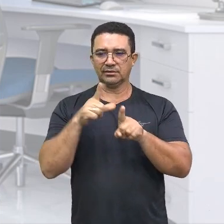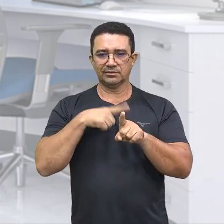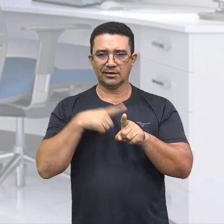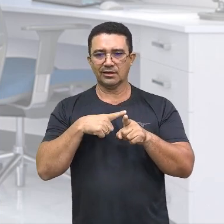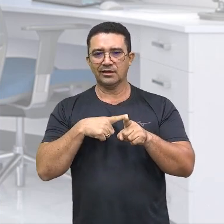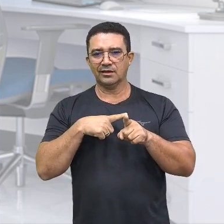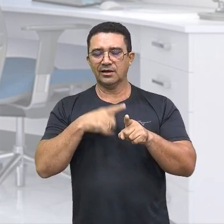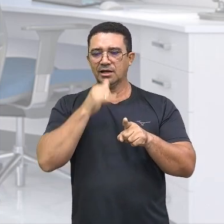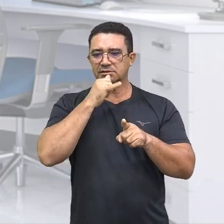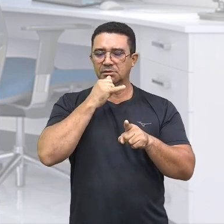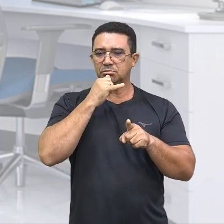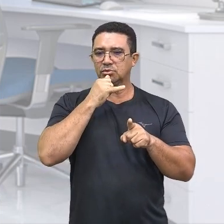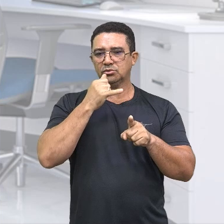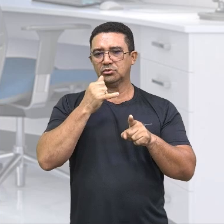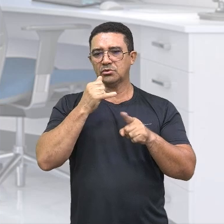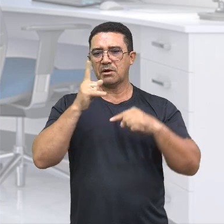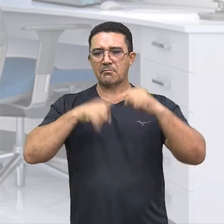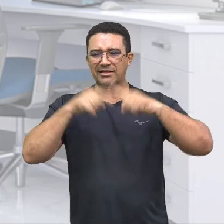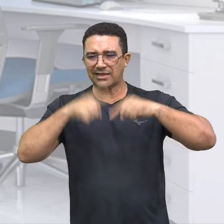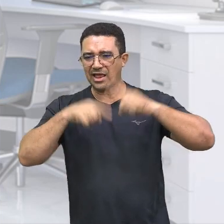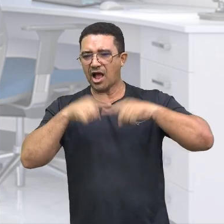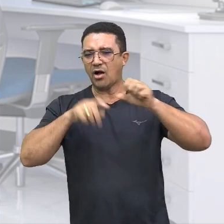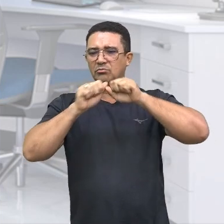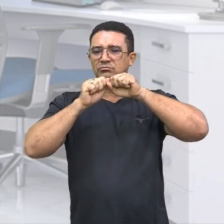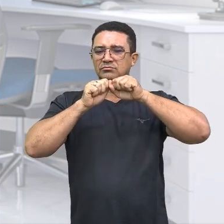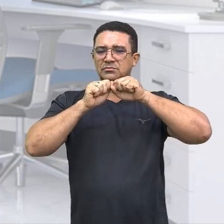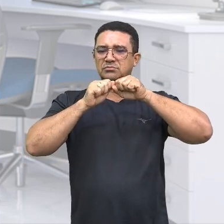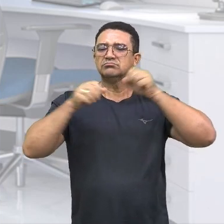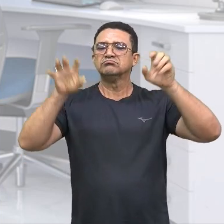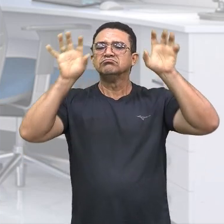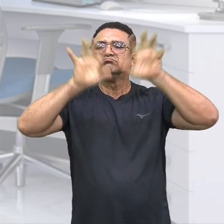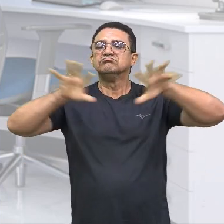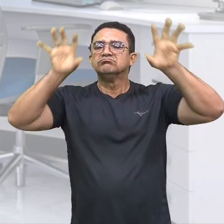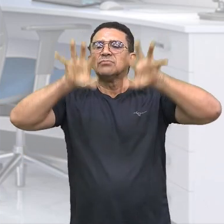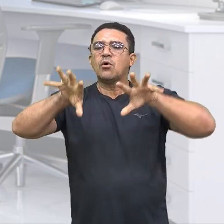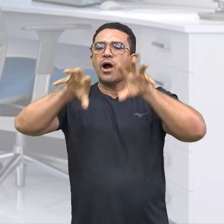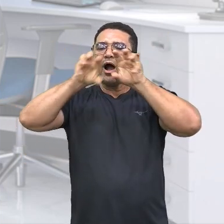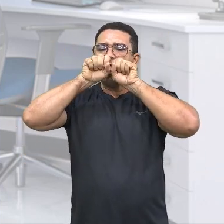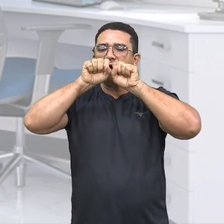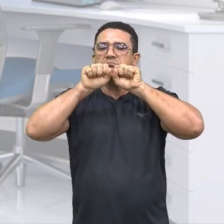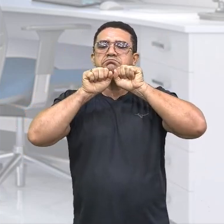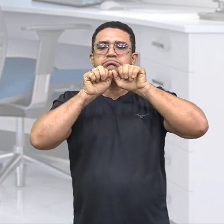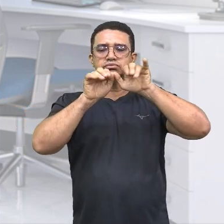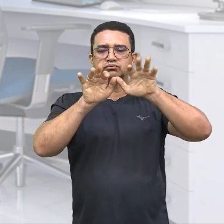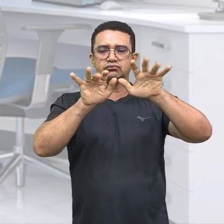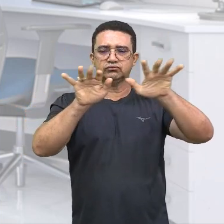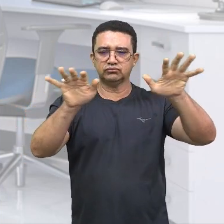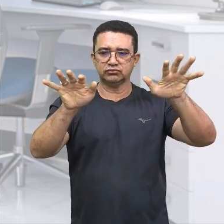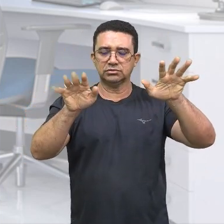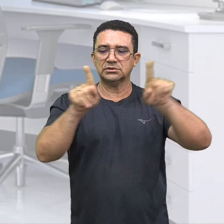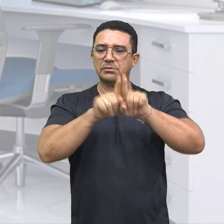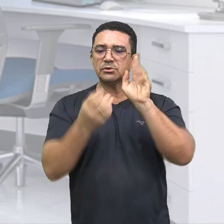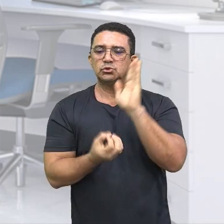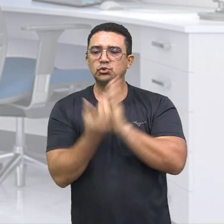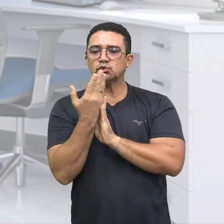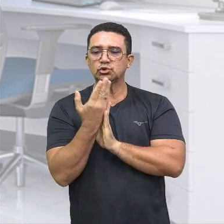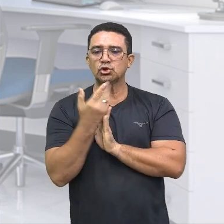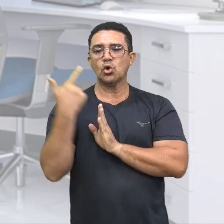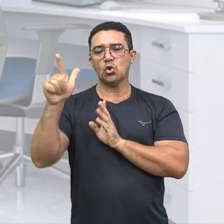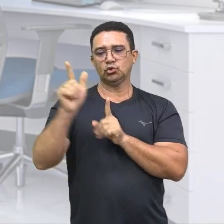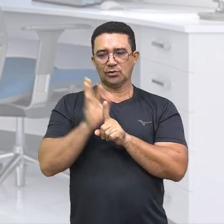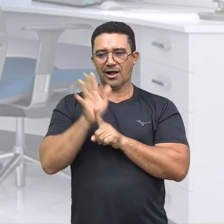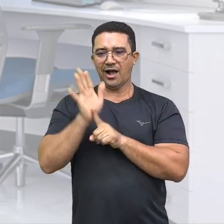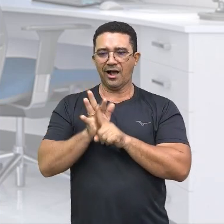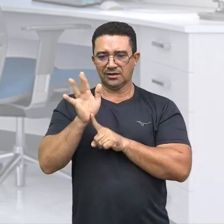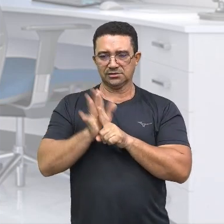materiais particulados, como a fuligem, e a geração também aí, a formação de outros gases